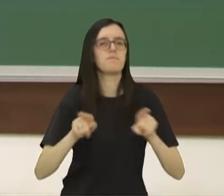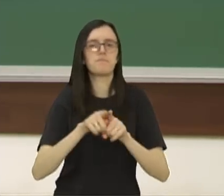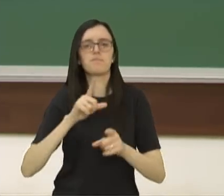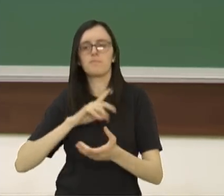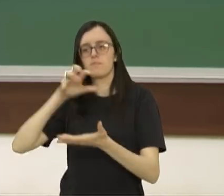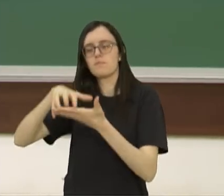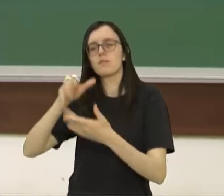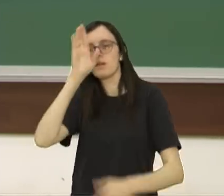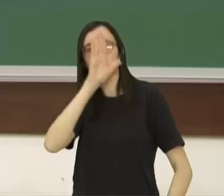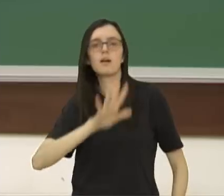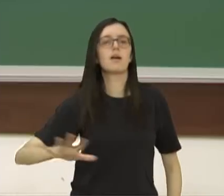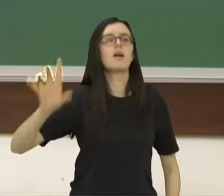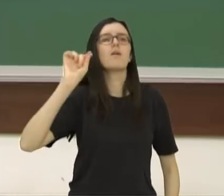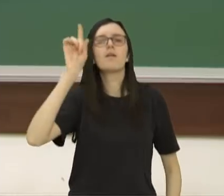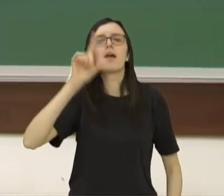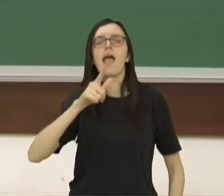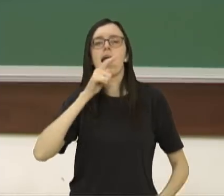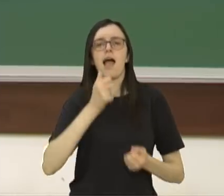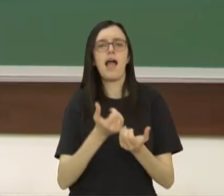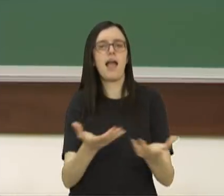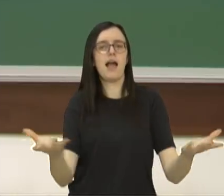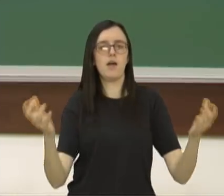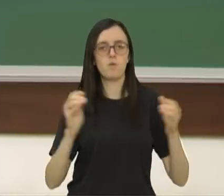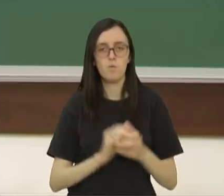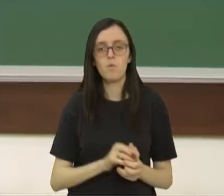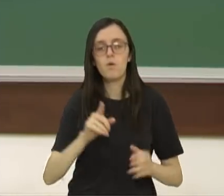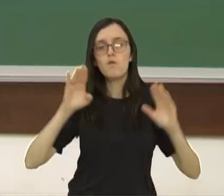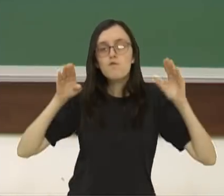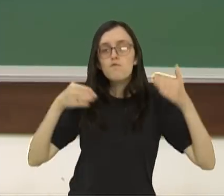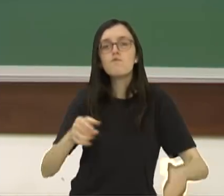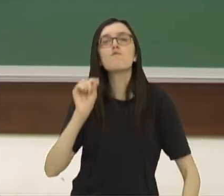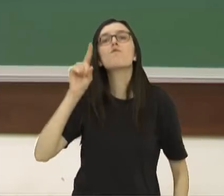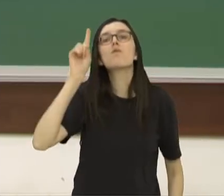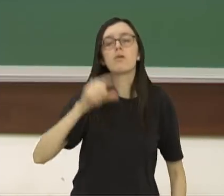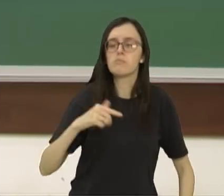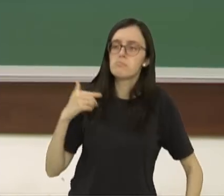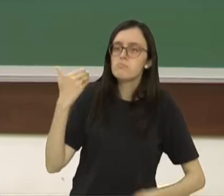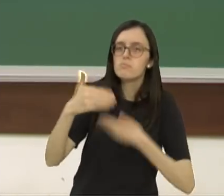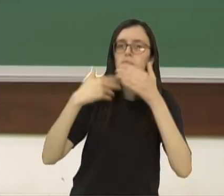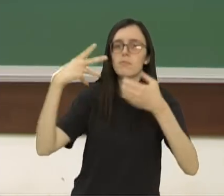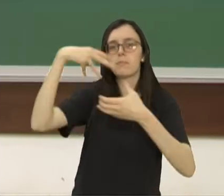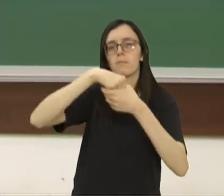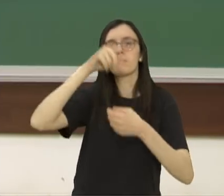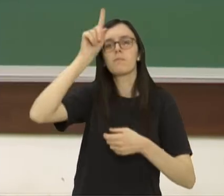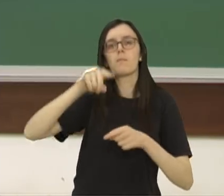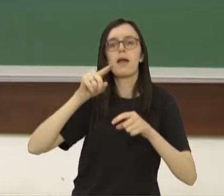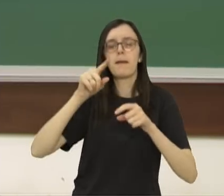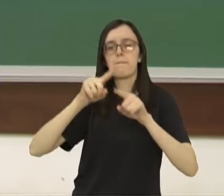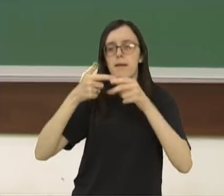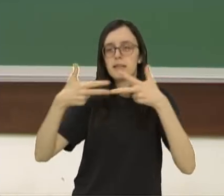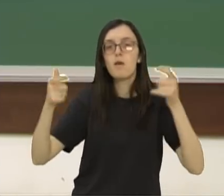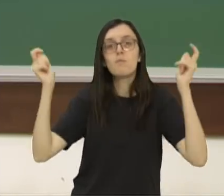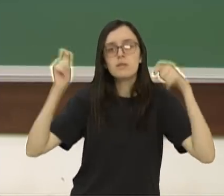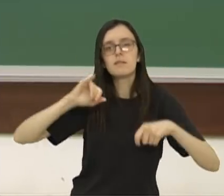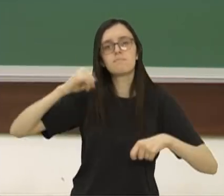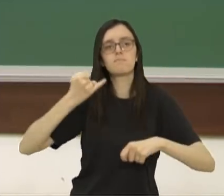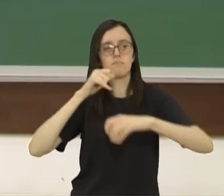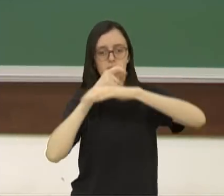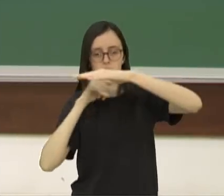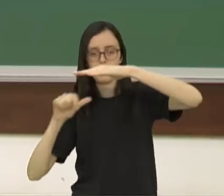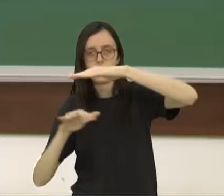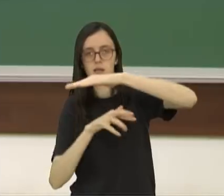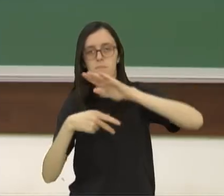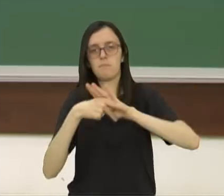Agência Nacional das Águas, né, que trabalha aí o desenvolvimento dentro dos recursos hídricos que nós temos no